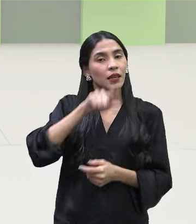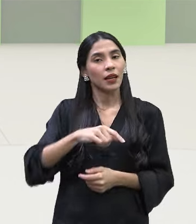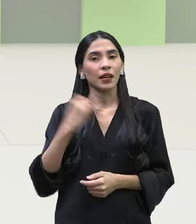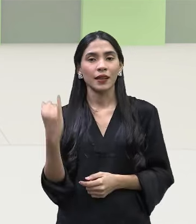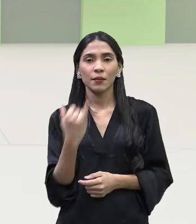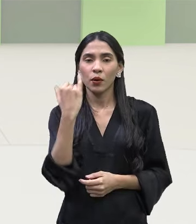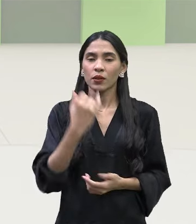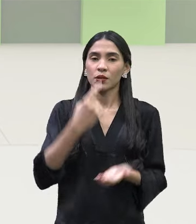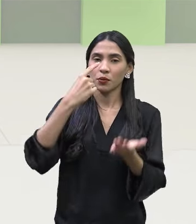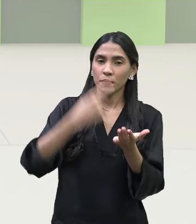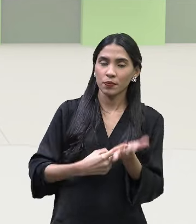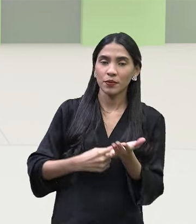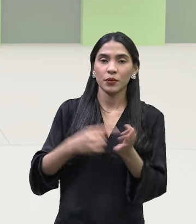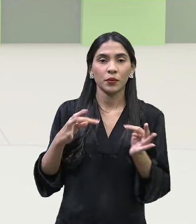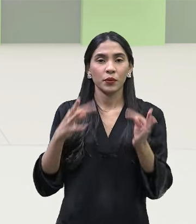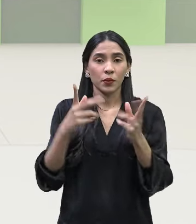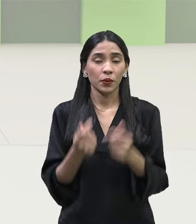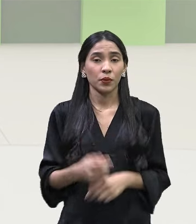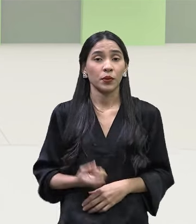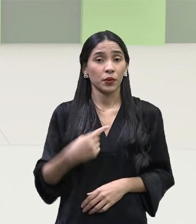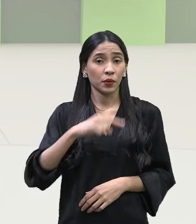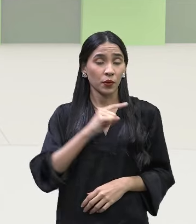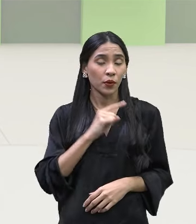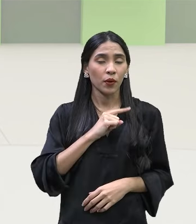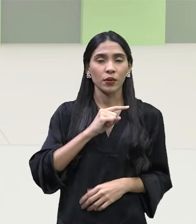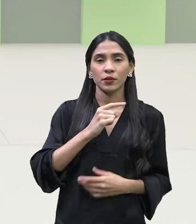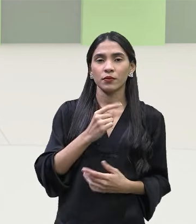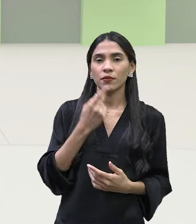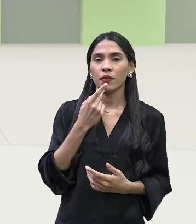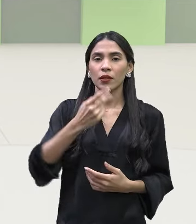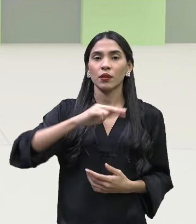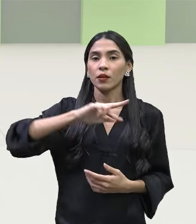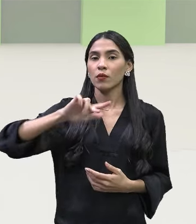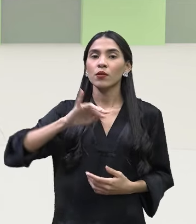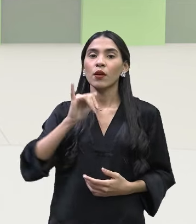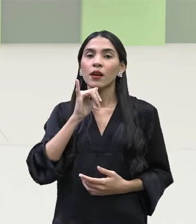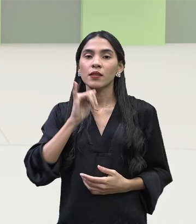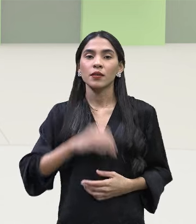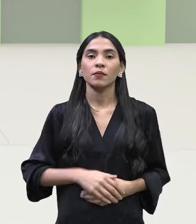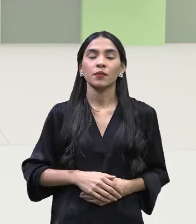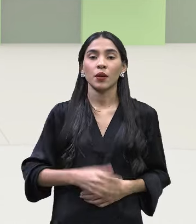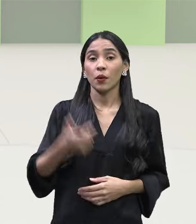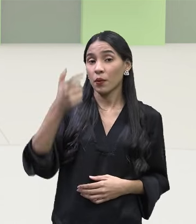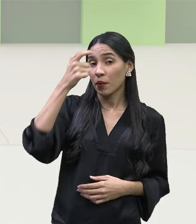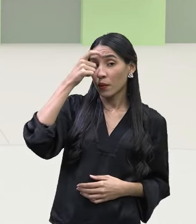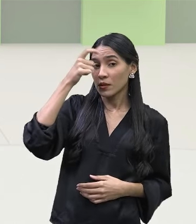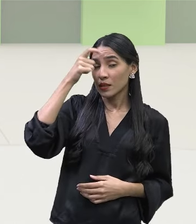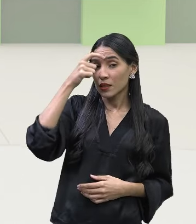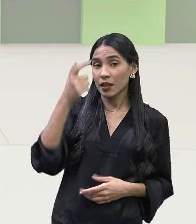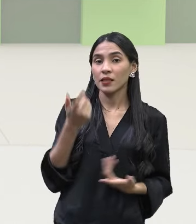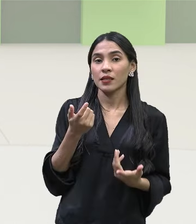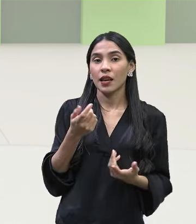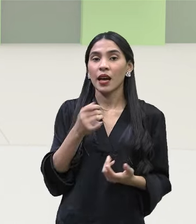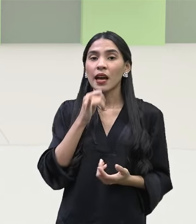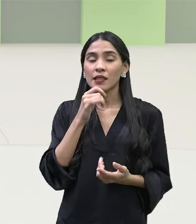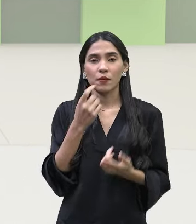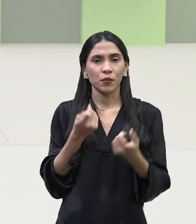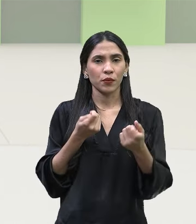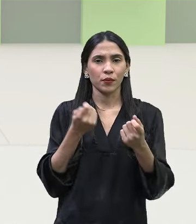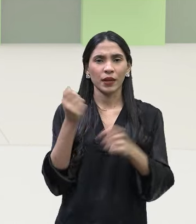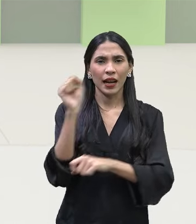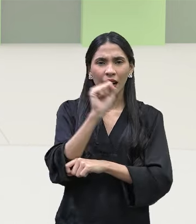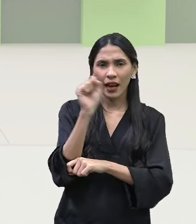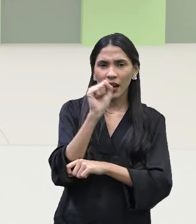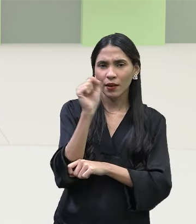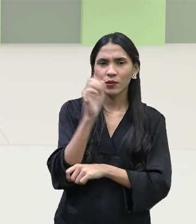esse compromisso de todos. E nós estamos falando não apenas em ter a consciência de dirigir um carro, né?